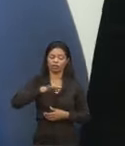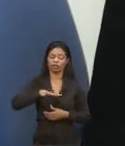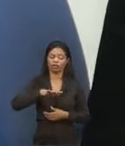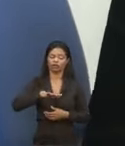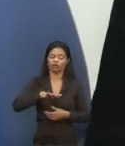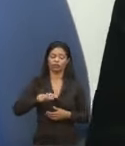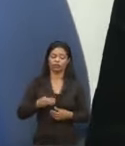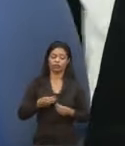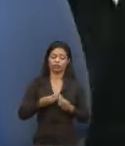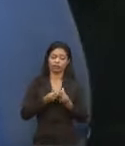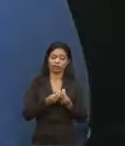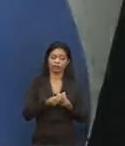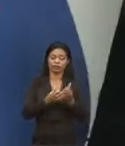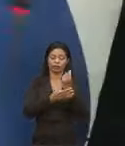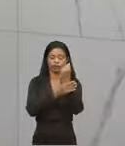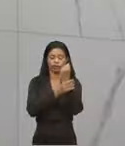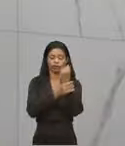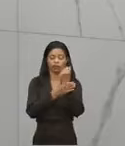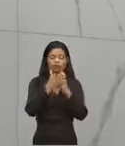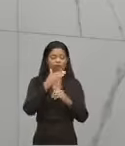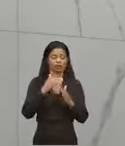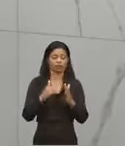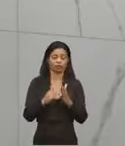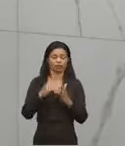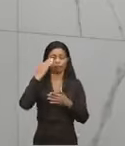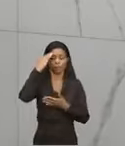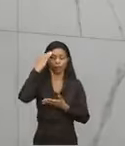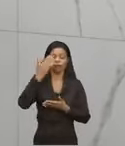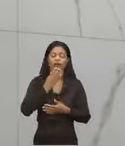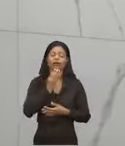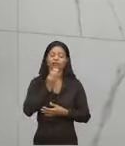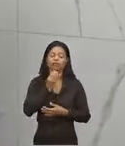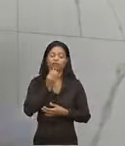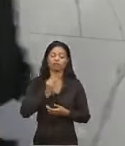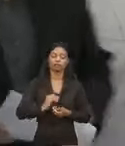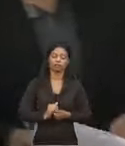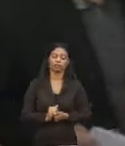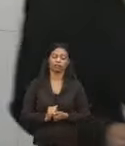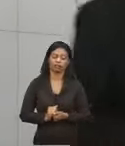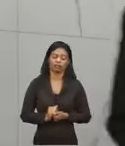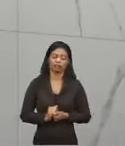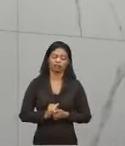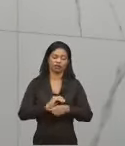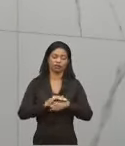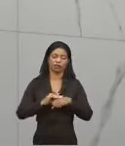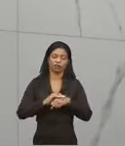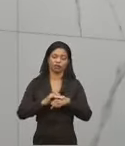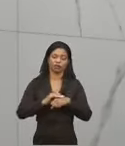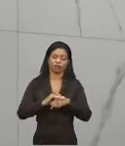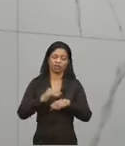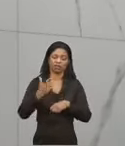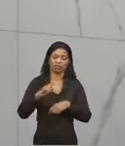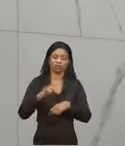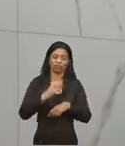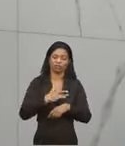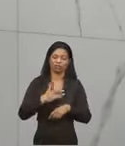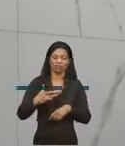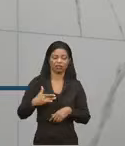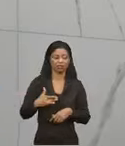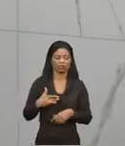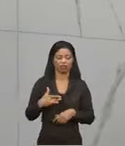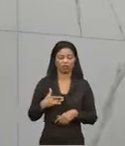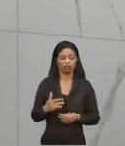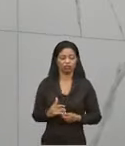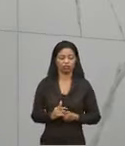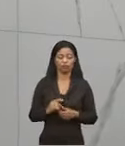transeunte. Parabéns, vereador Vaninho. Obrigado, Gilvan. Gente, esse tipo de conversa não é saudável para mim,